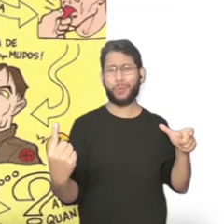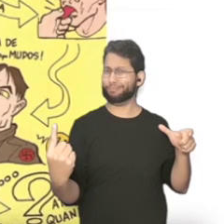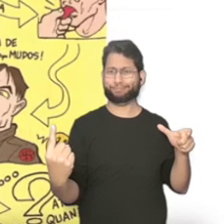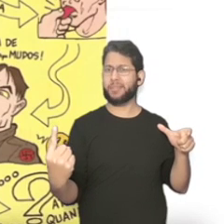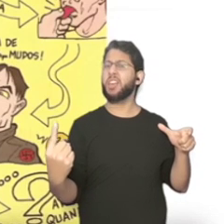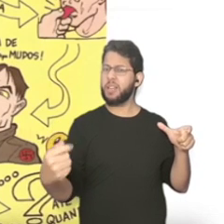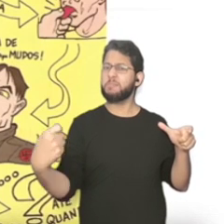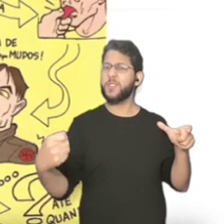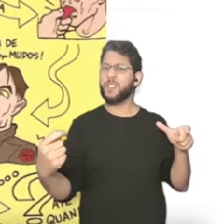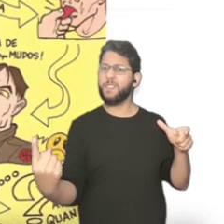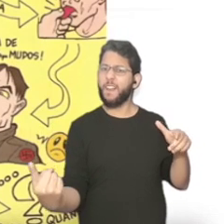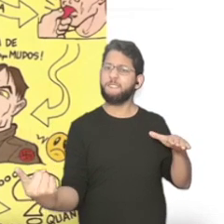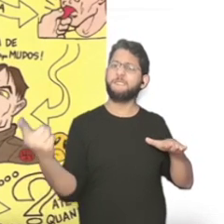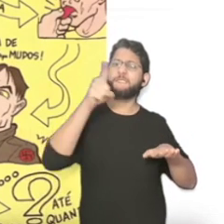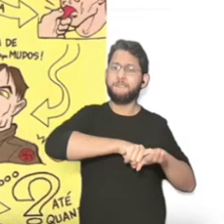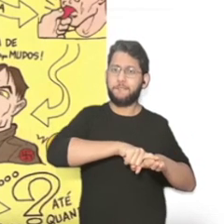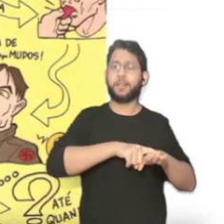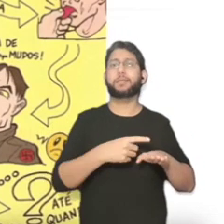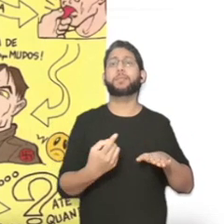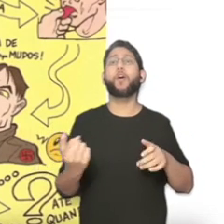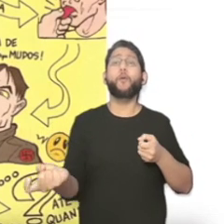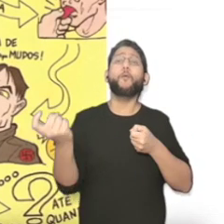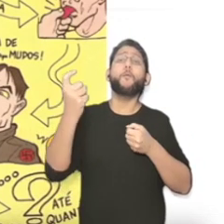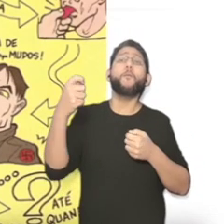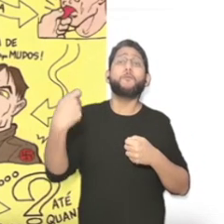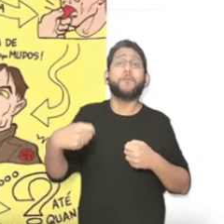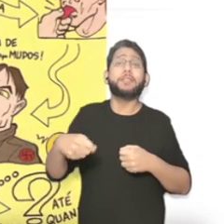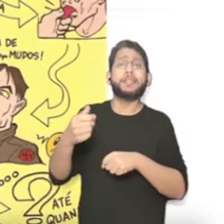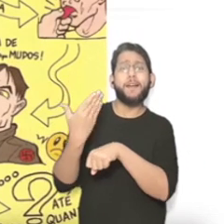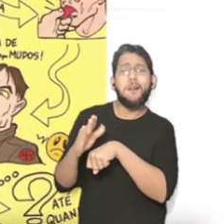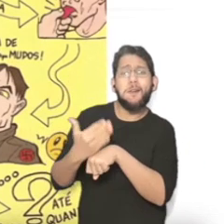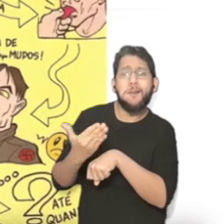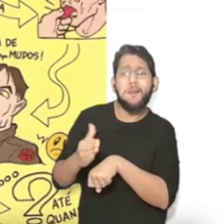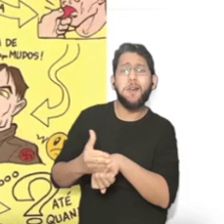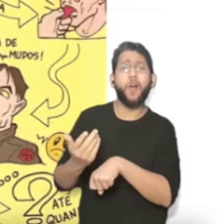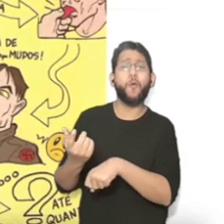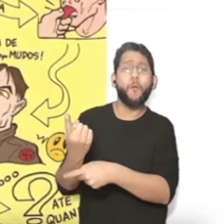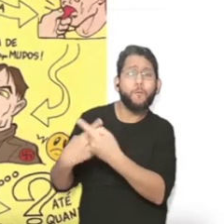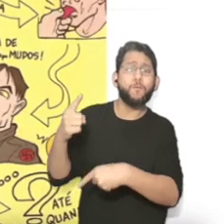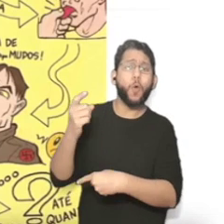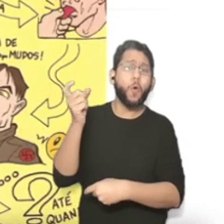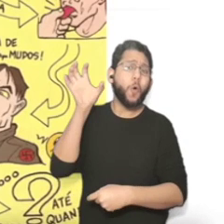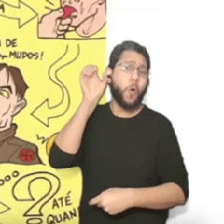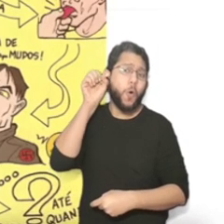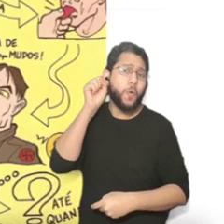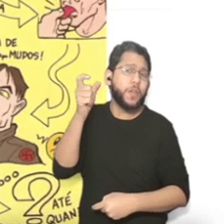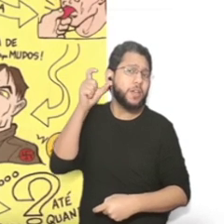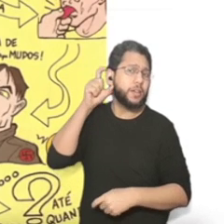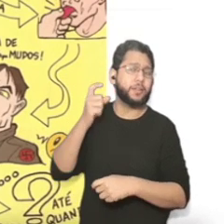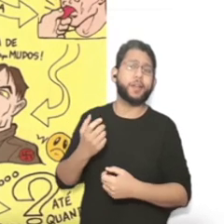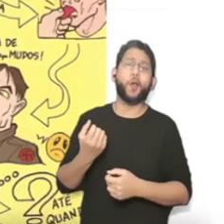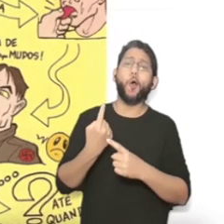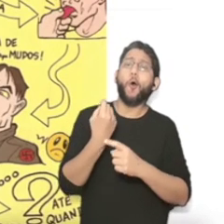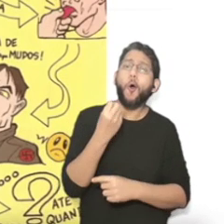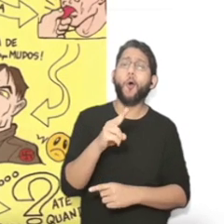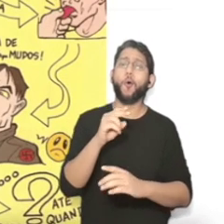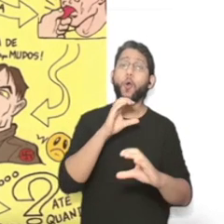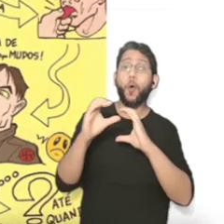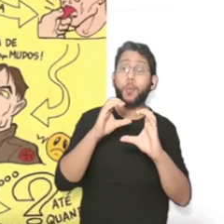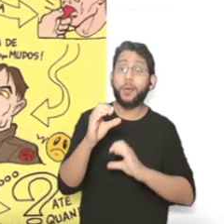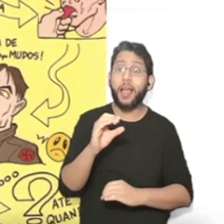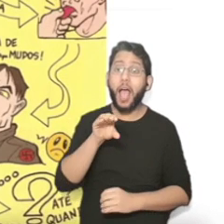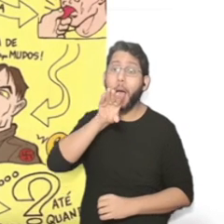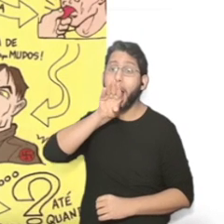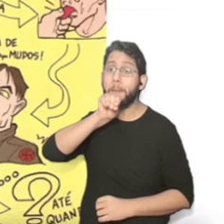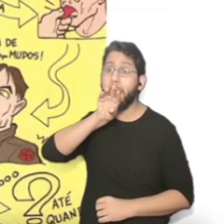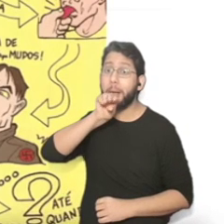aparelho auditivo e por isso voltar a ouvir, que pudesse se comunicar oralmente. Quando eu digo oralmente, é